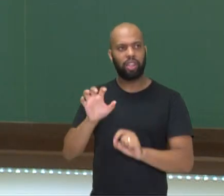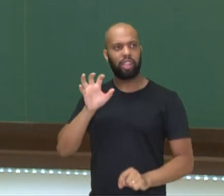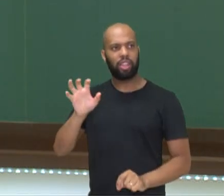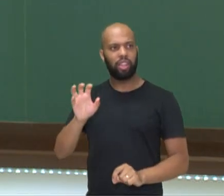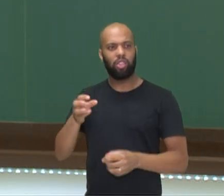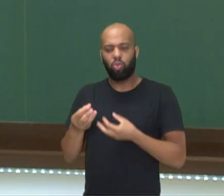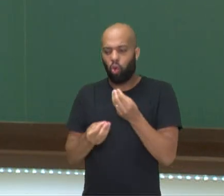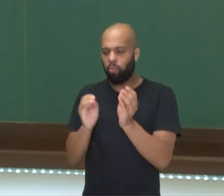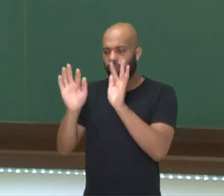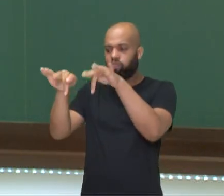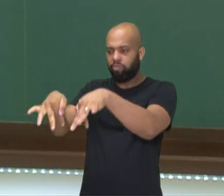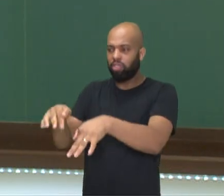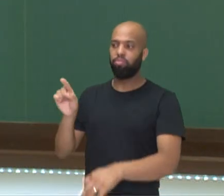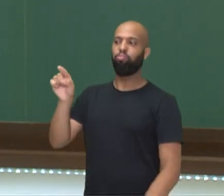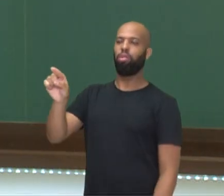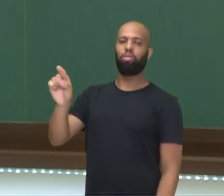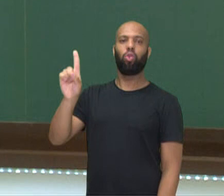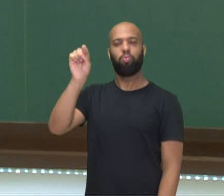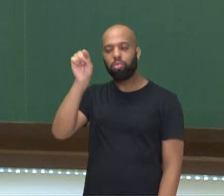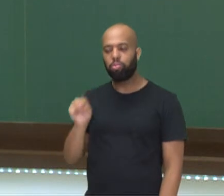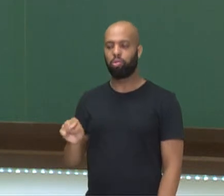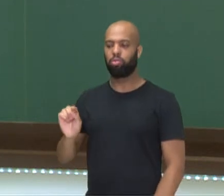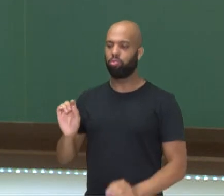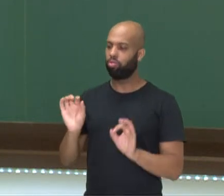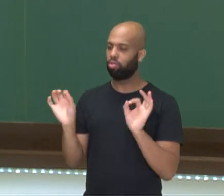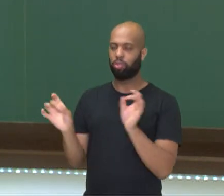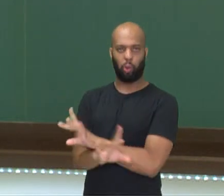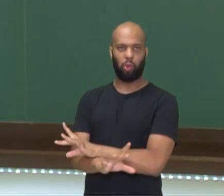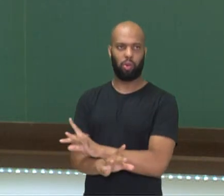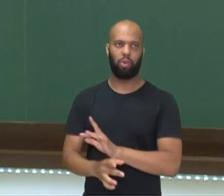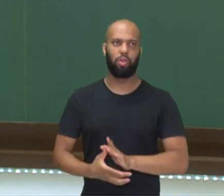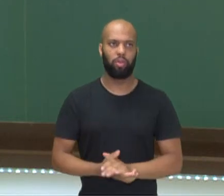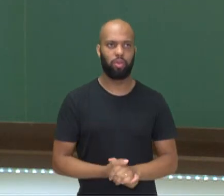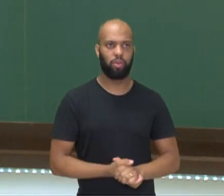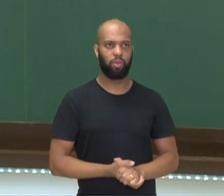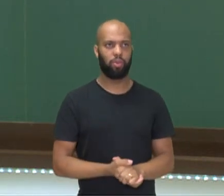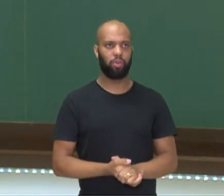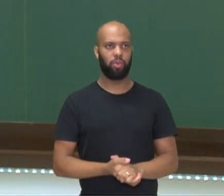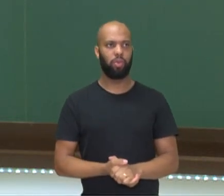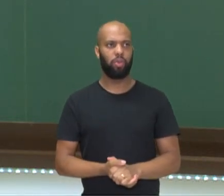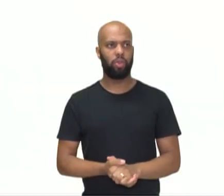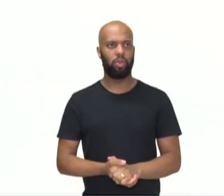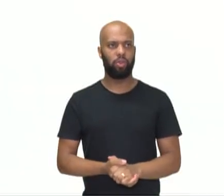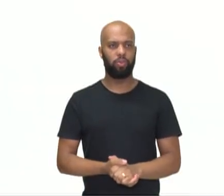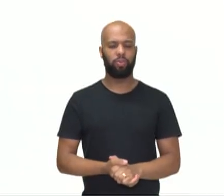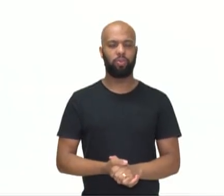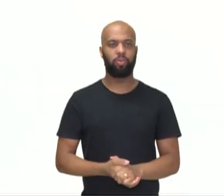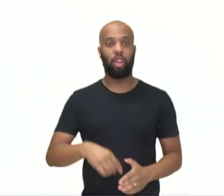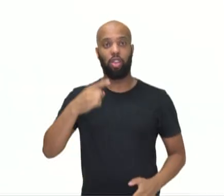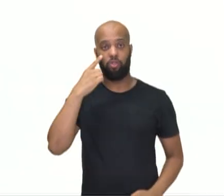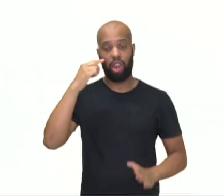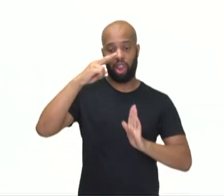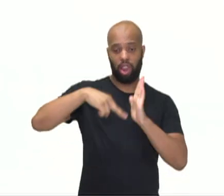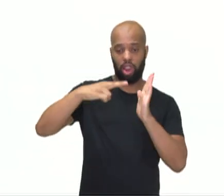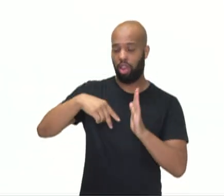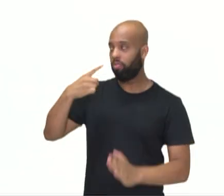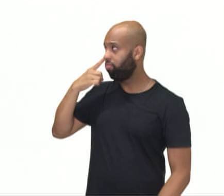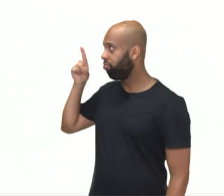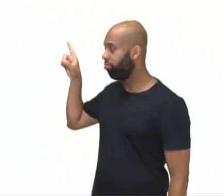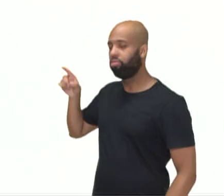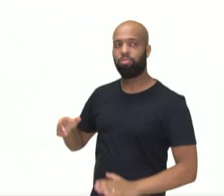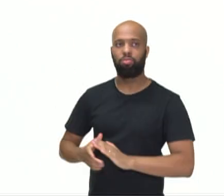esse fechamento de texto, tá? Então passando aqui, ó, empleo del verbo ser